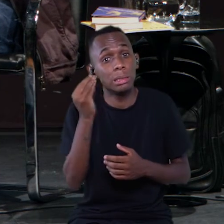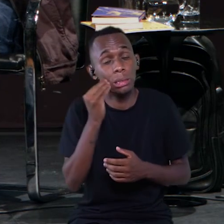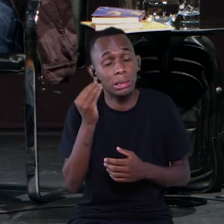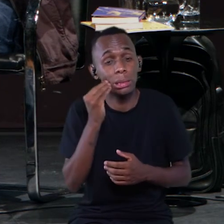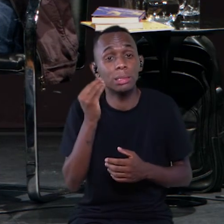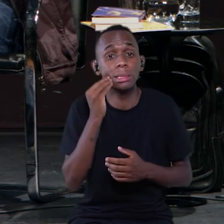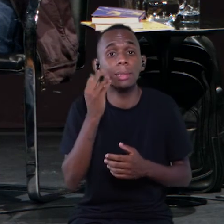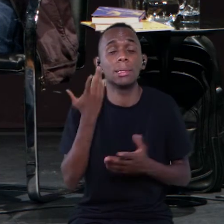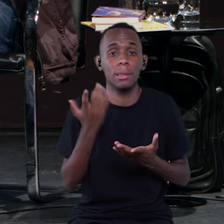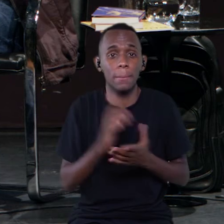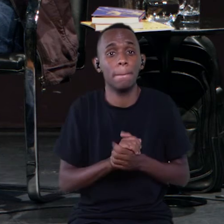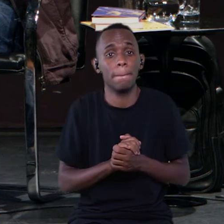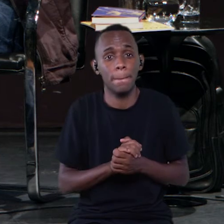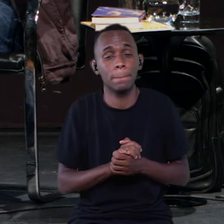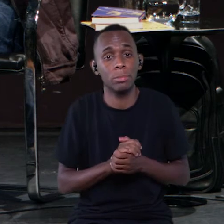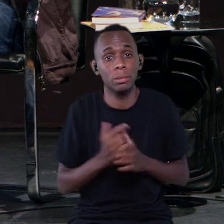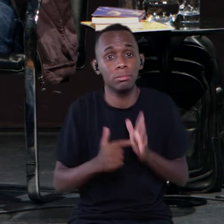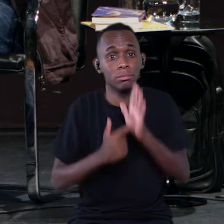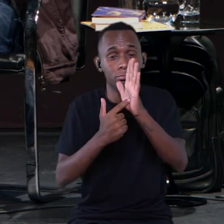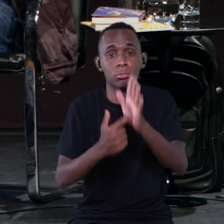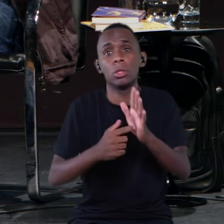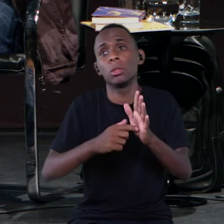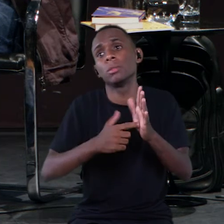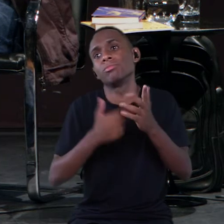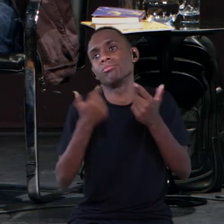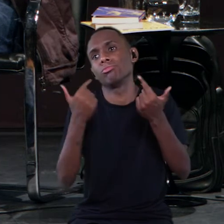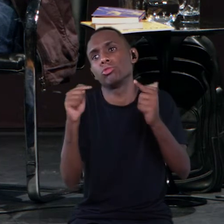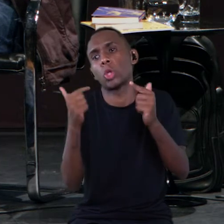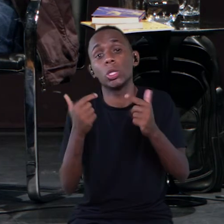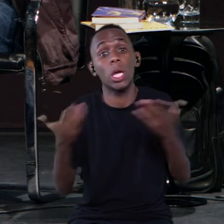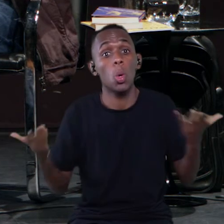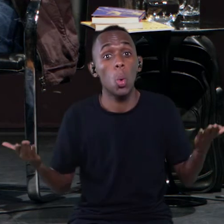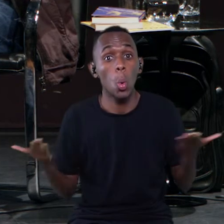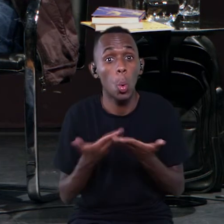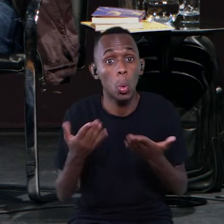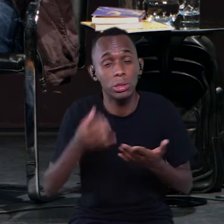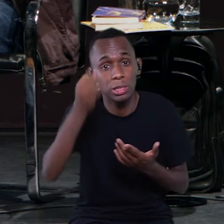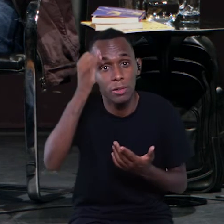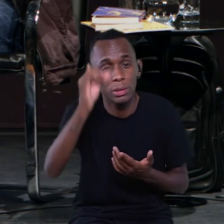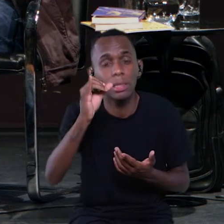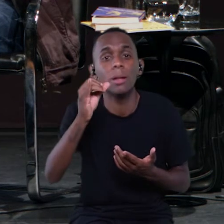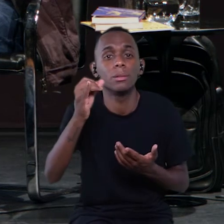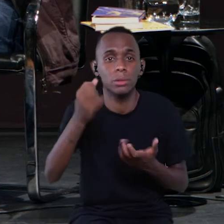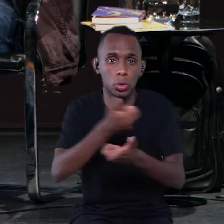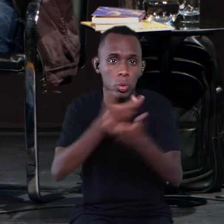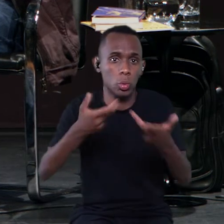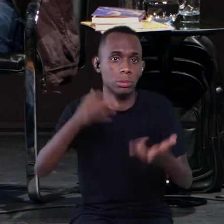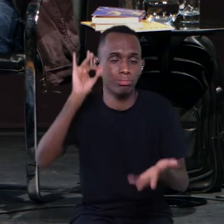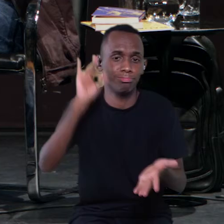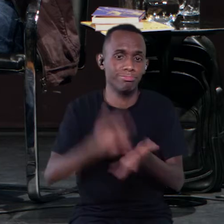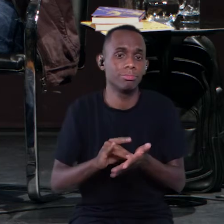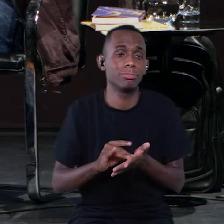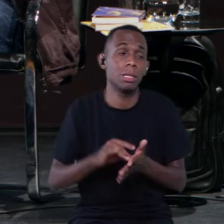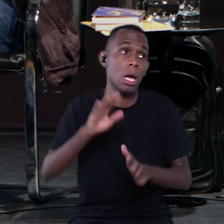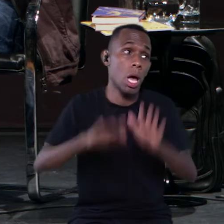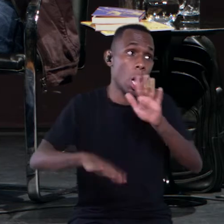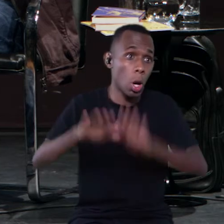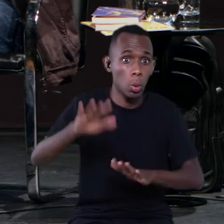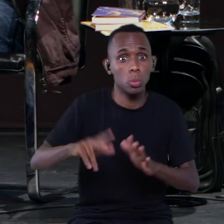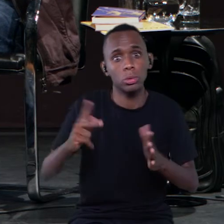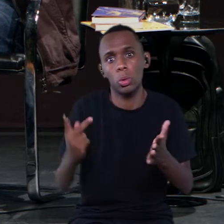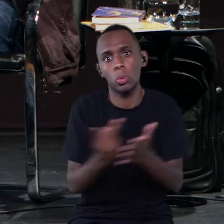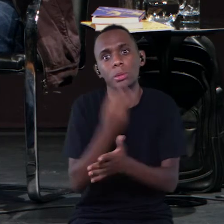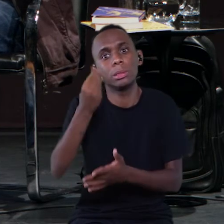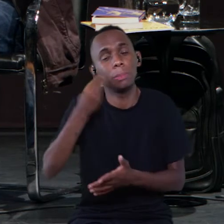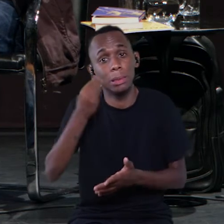esboçar um quadro sobre isso. Primeiro, que eu acho que não tem como você hoje evitar as demandas do real. Certos fatos reais do mundo